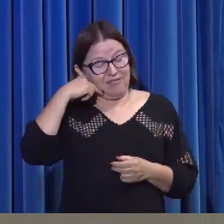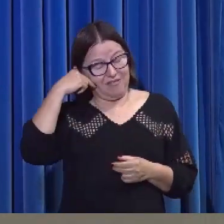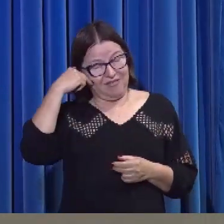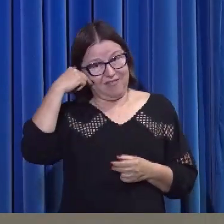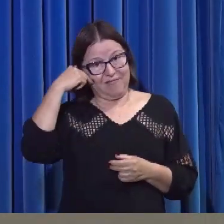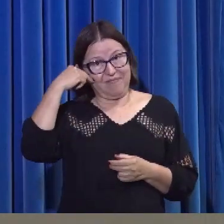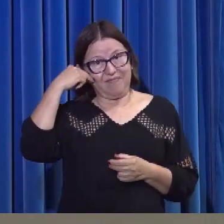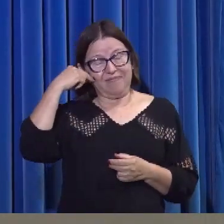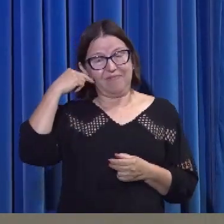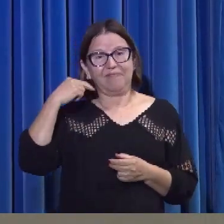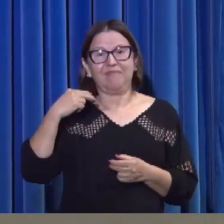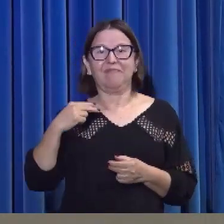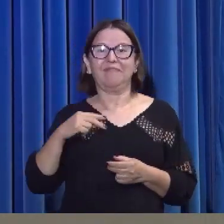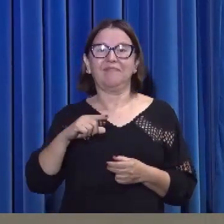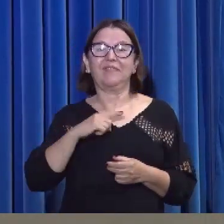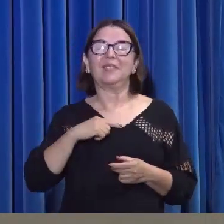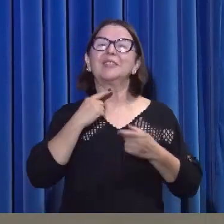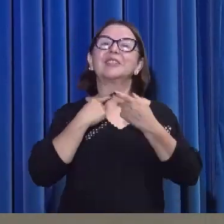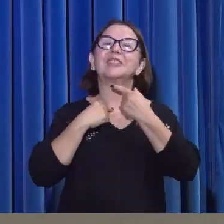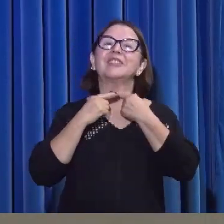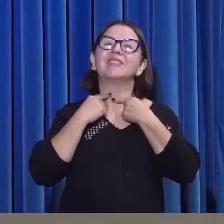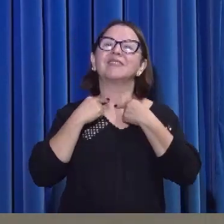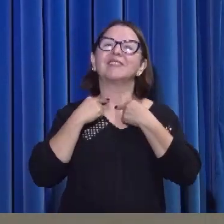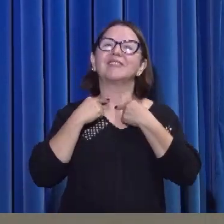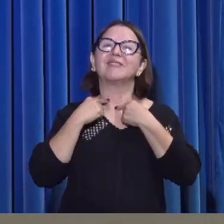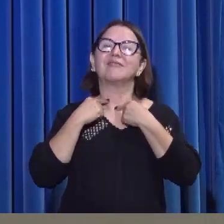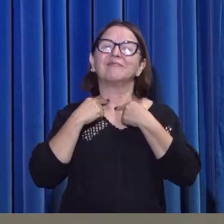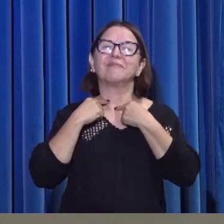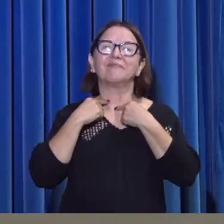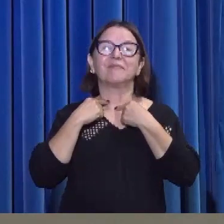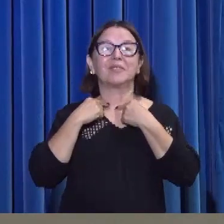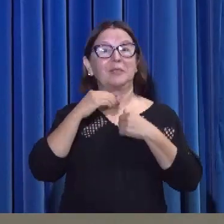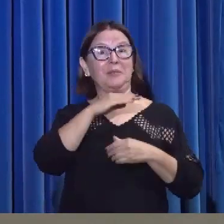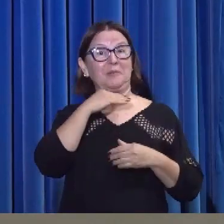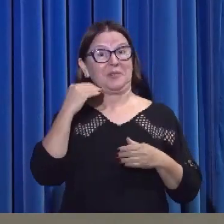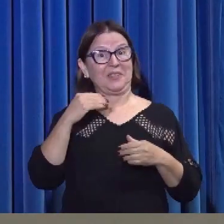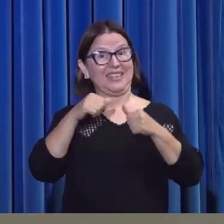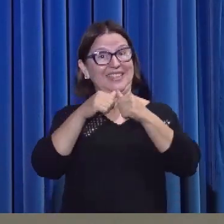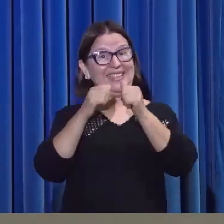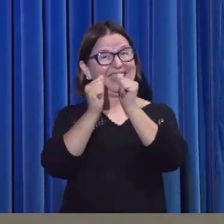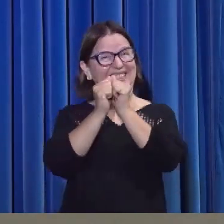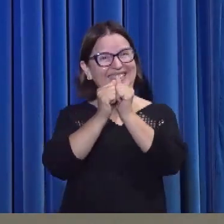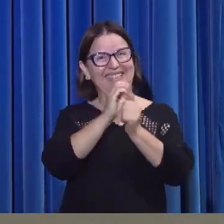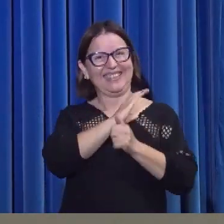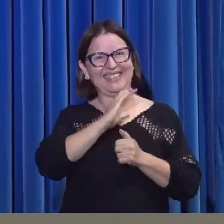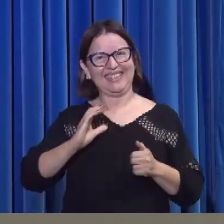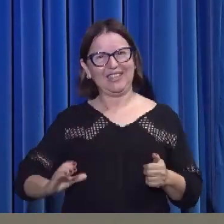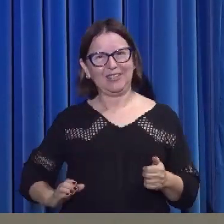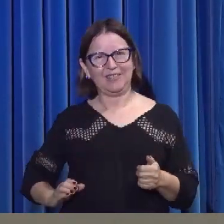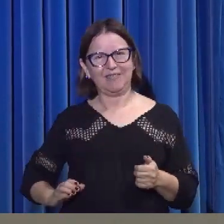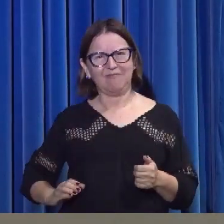constrangido, tendo desejo de partir e estar com Cristo, o que é